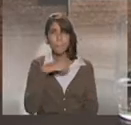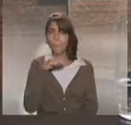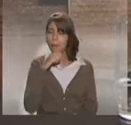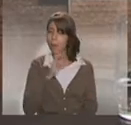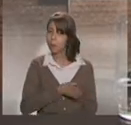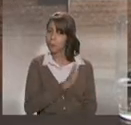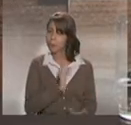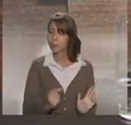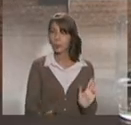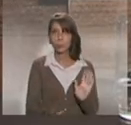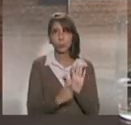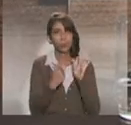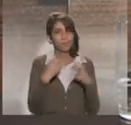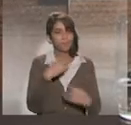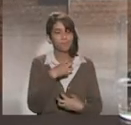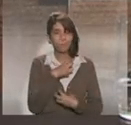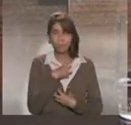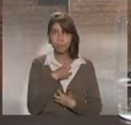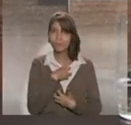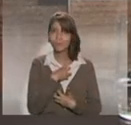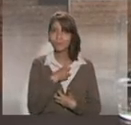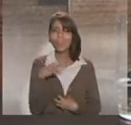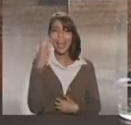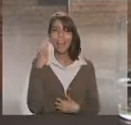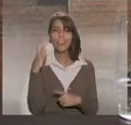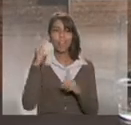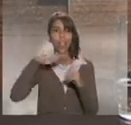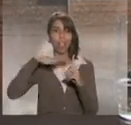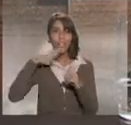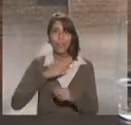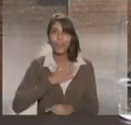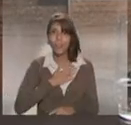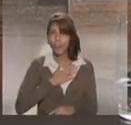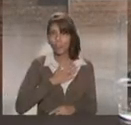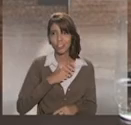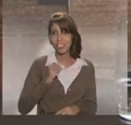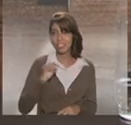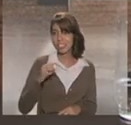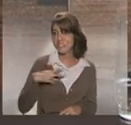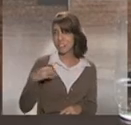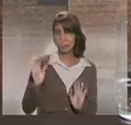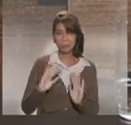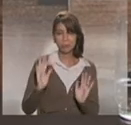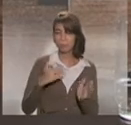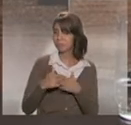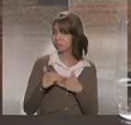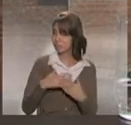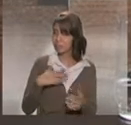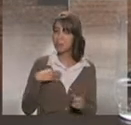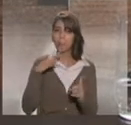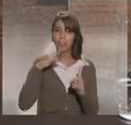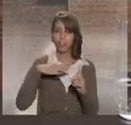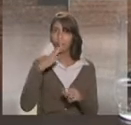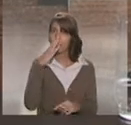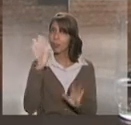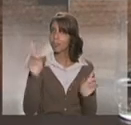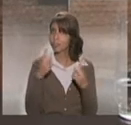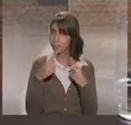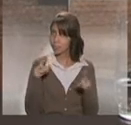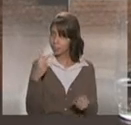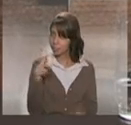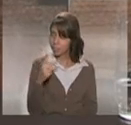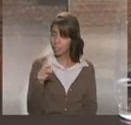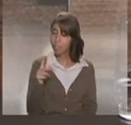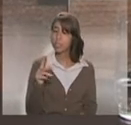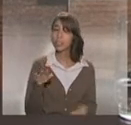muito mesmo acho que eu seria fã dele mesmo não sendo ele já seria um grande apreciador da música dele e obviamente em